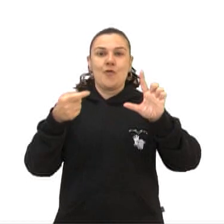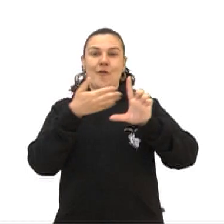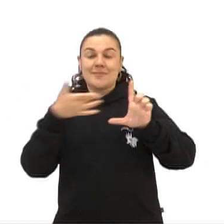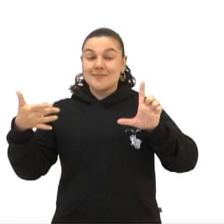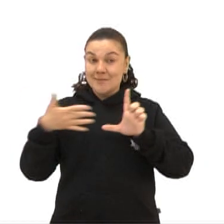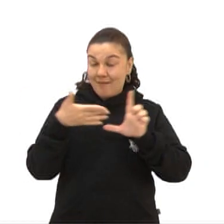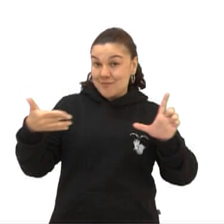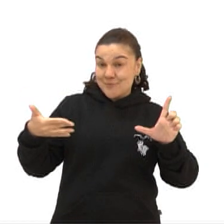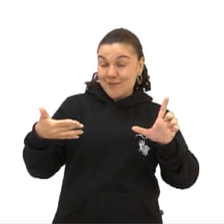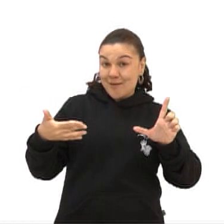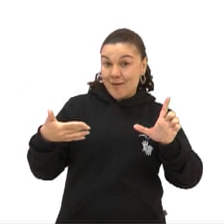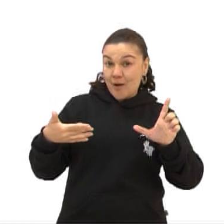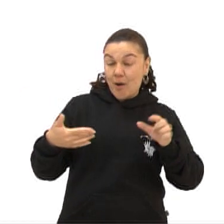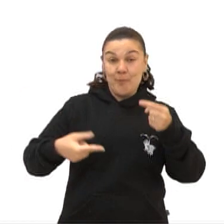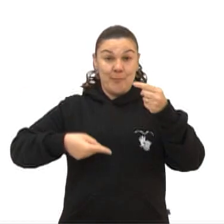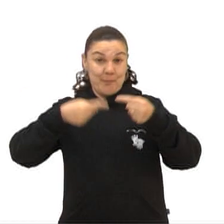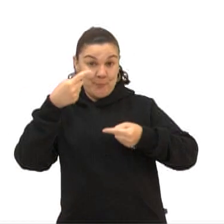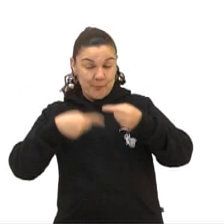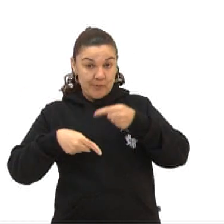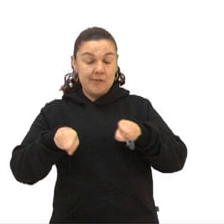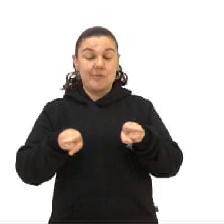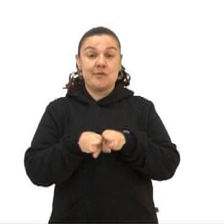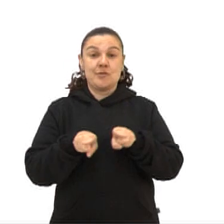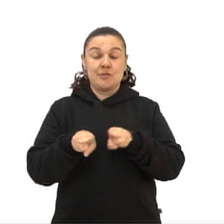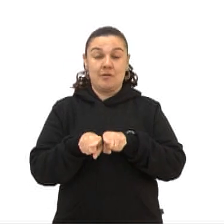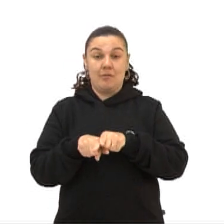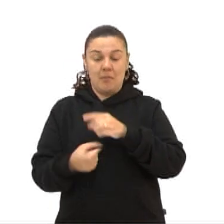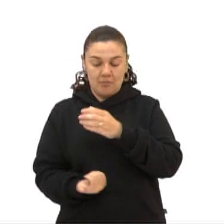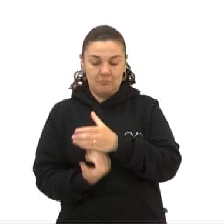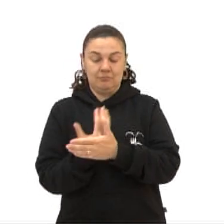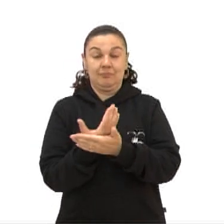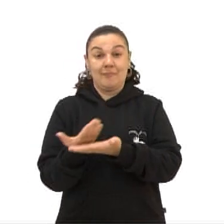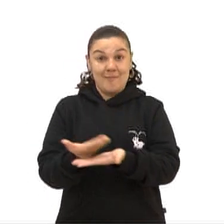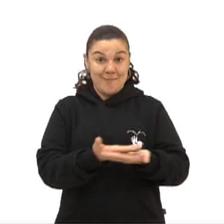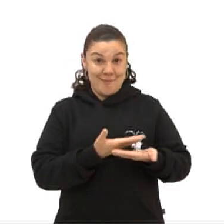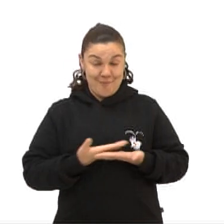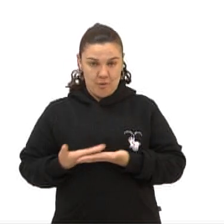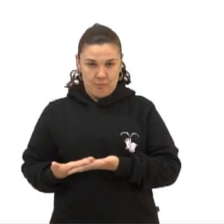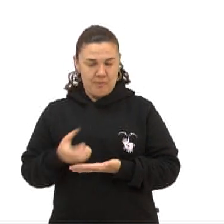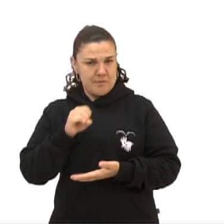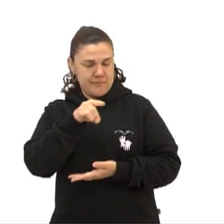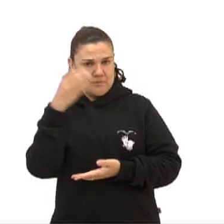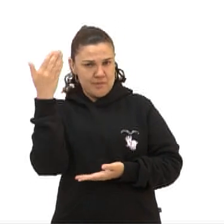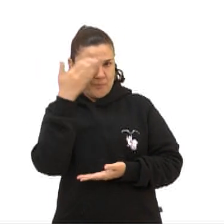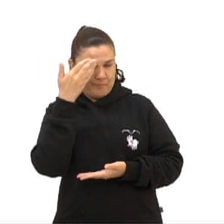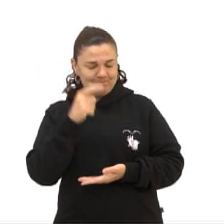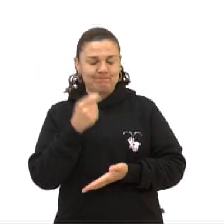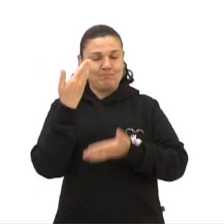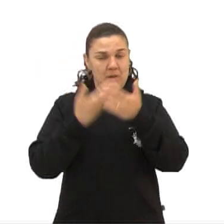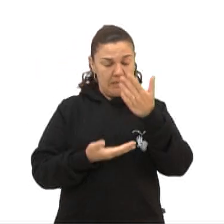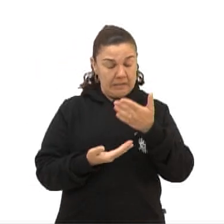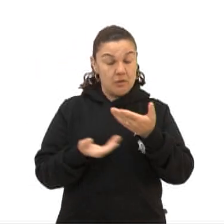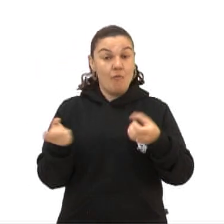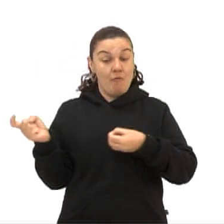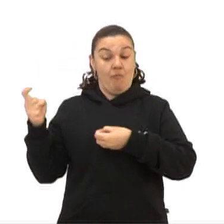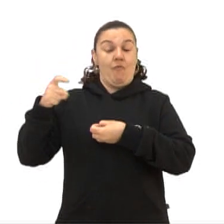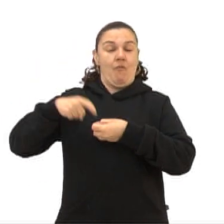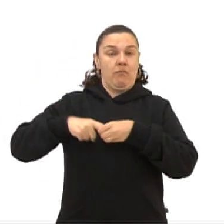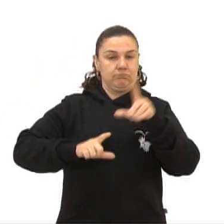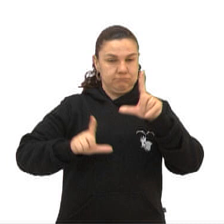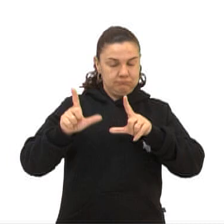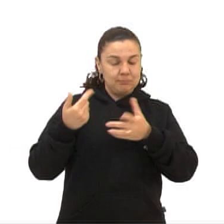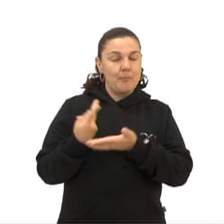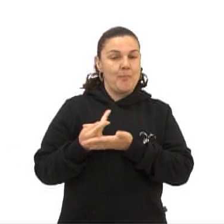e Ecologia. Hoje é a segunda parte dessa aula. Se você não viu a anterior, volte lá, retome, porque é muito importante para essa nossa discussão de